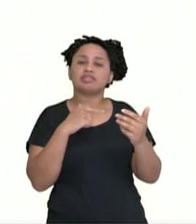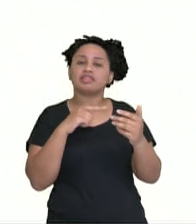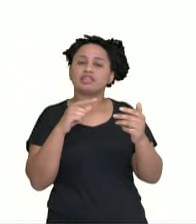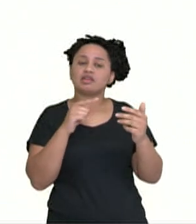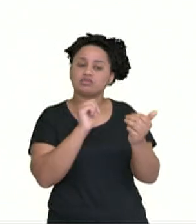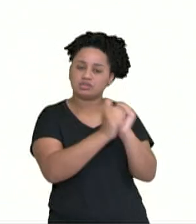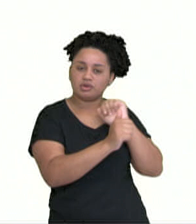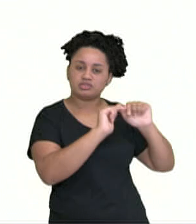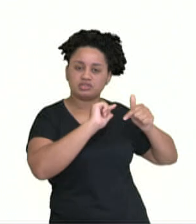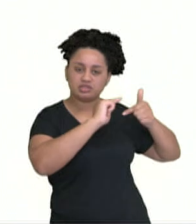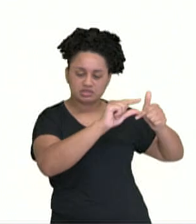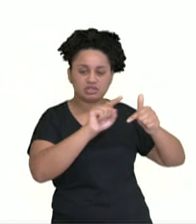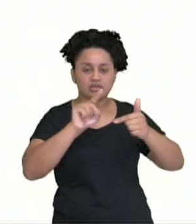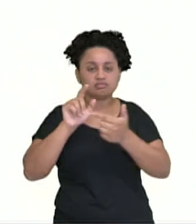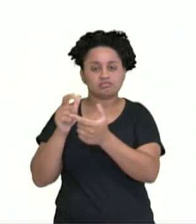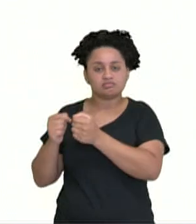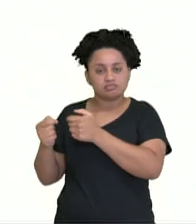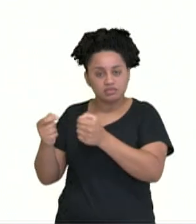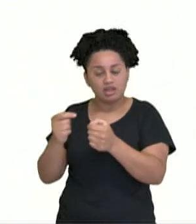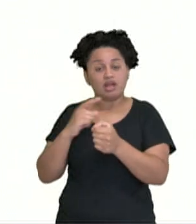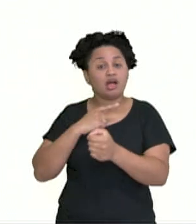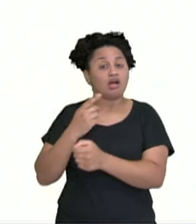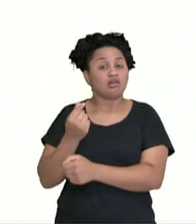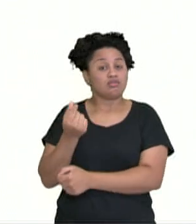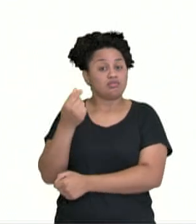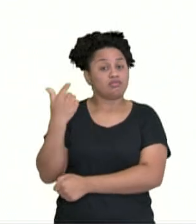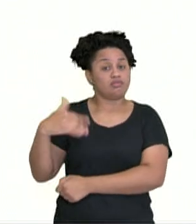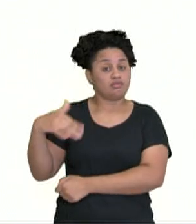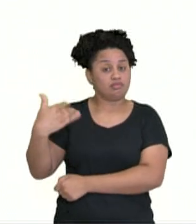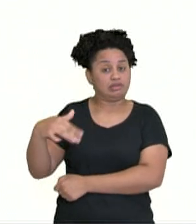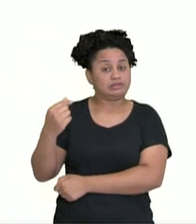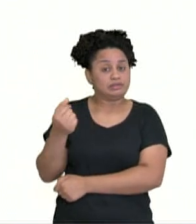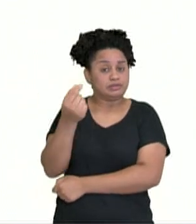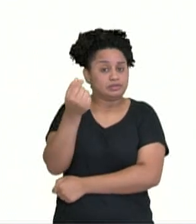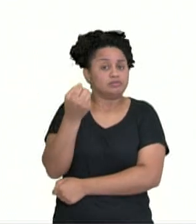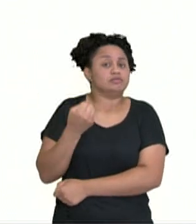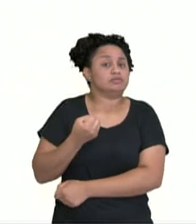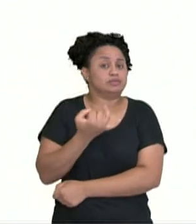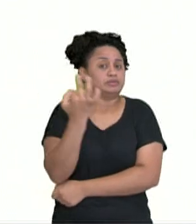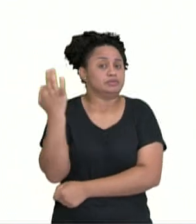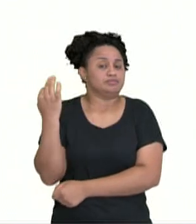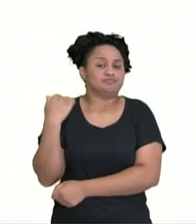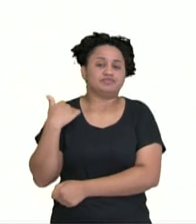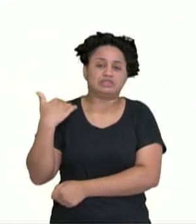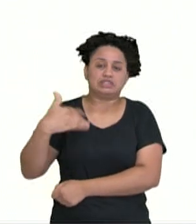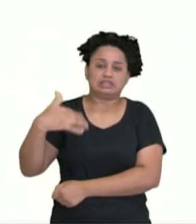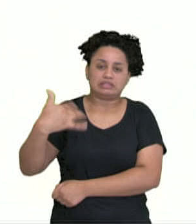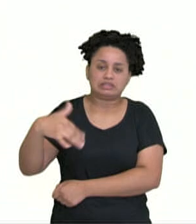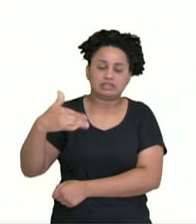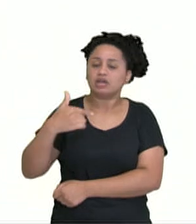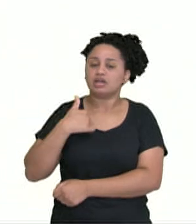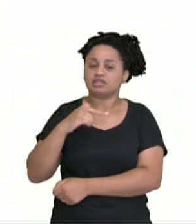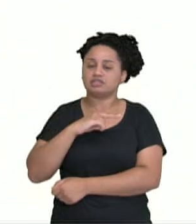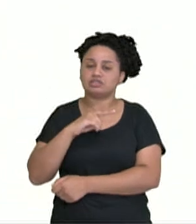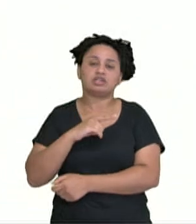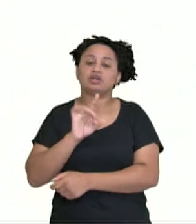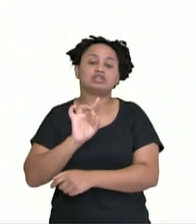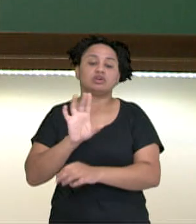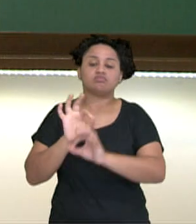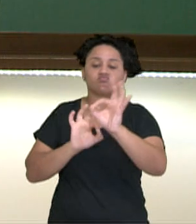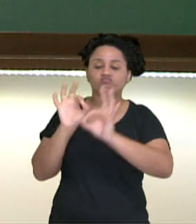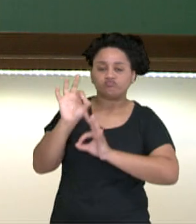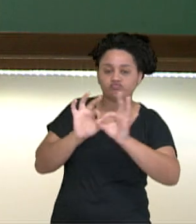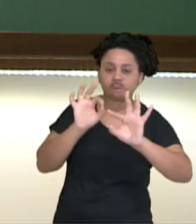assim quantias financeiras muito grandes, né? Muito dinheiro envolvido não só na organização,